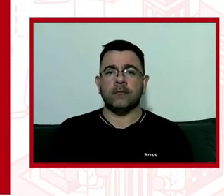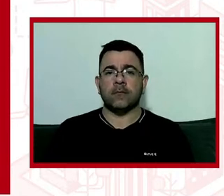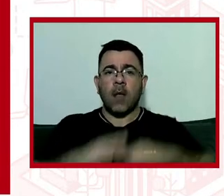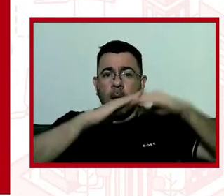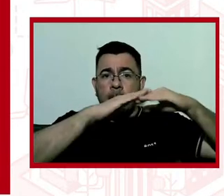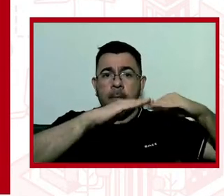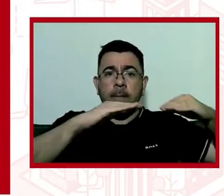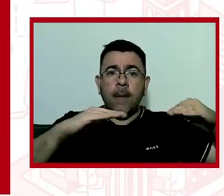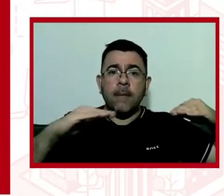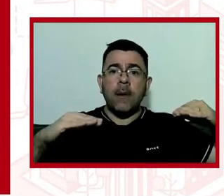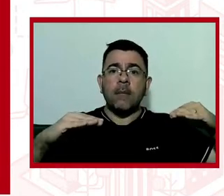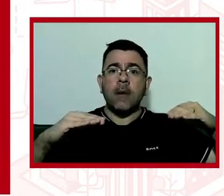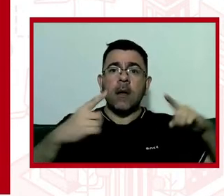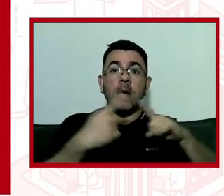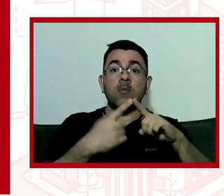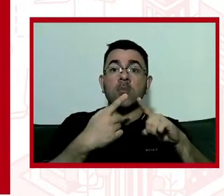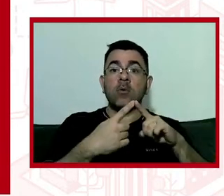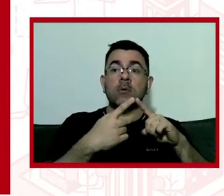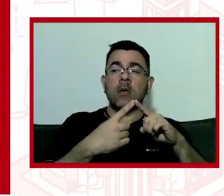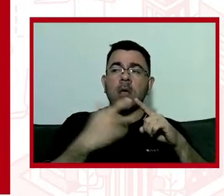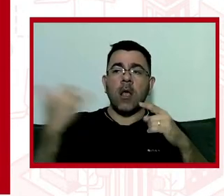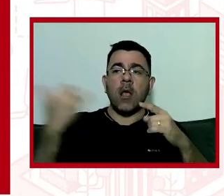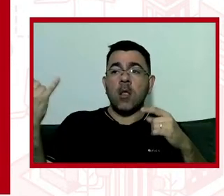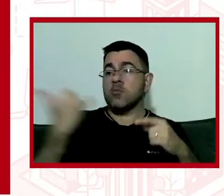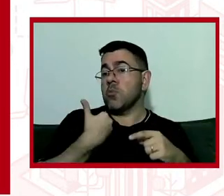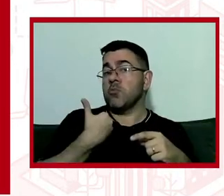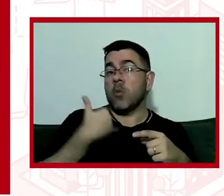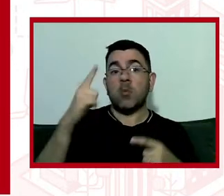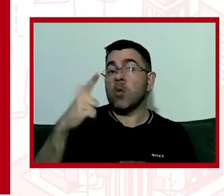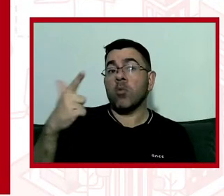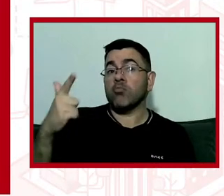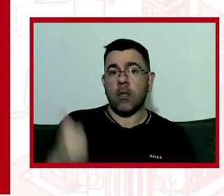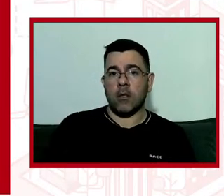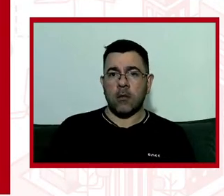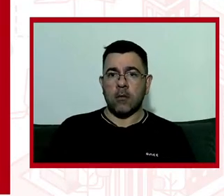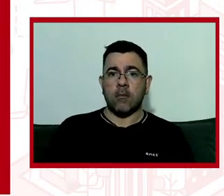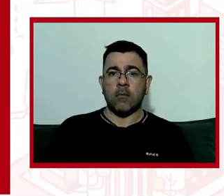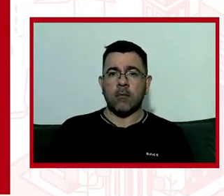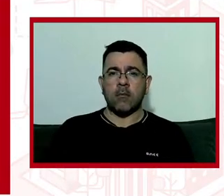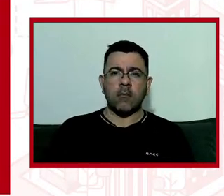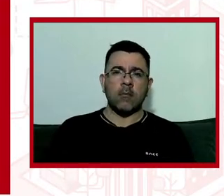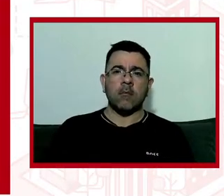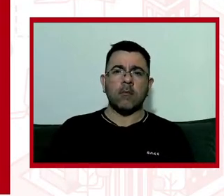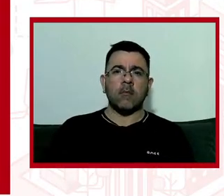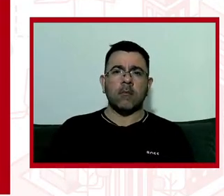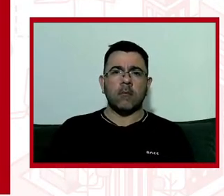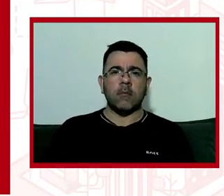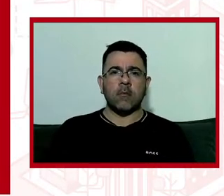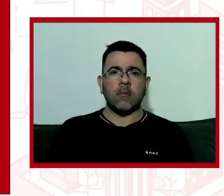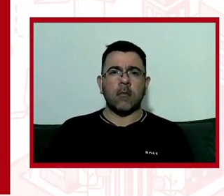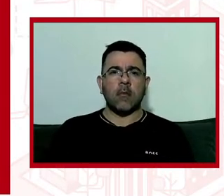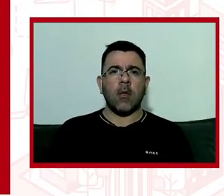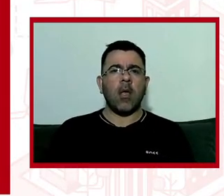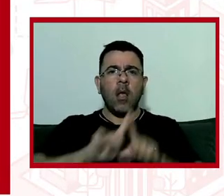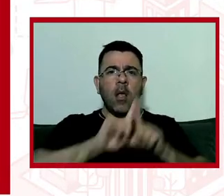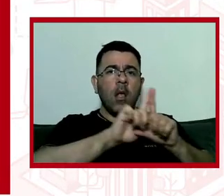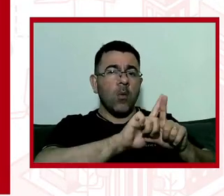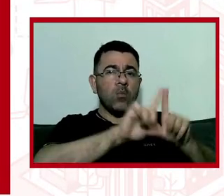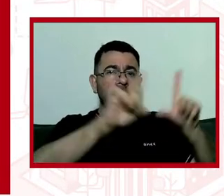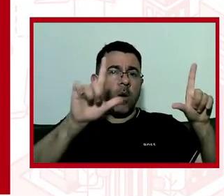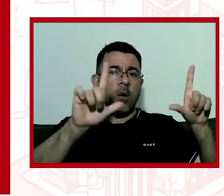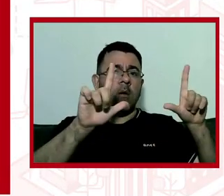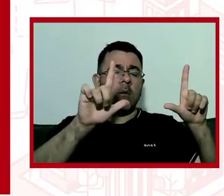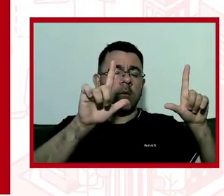por ter chegado e não por ser mais vulnerável a tec permite isso e nós fizemos um novo sistema de matrícula com a